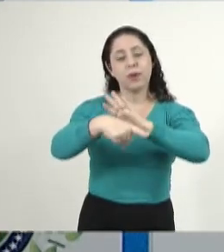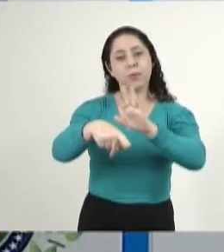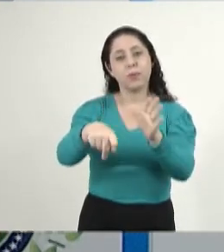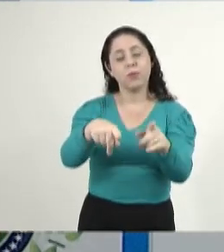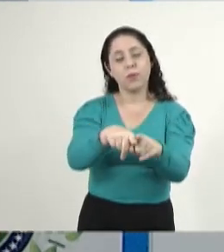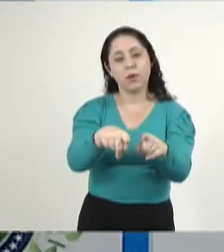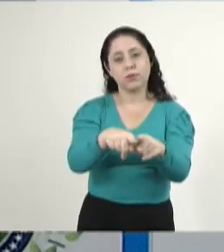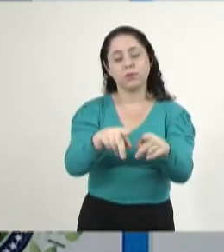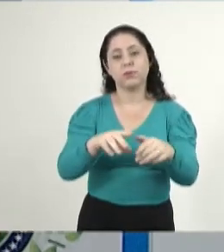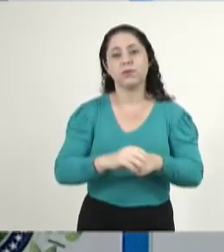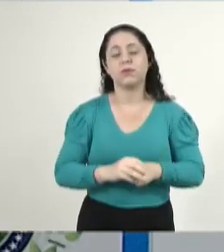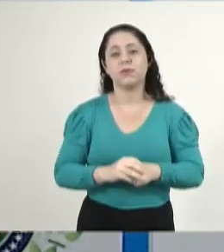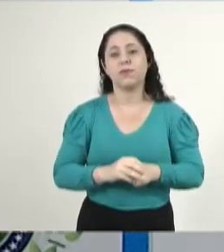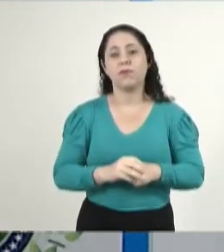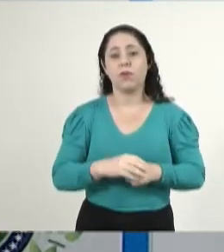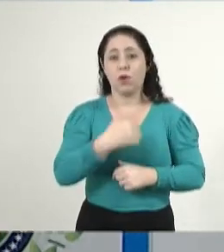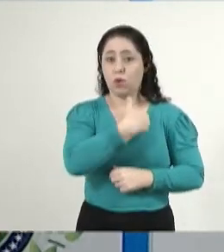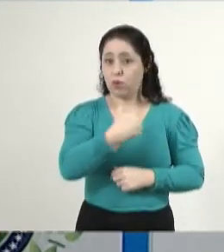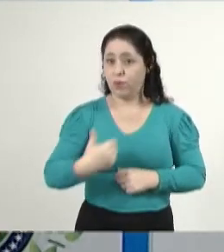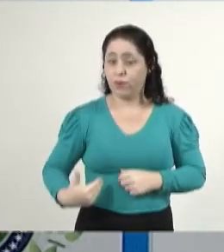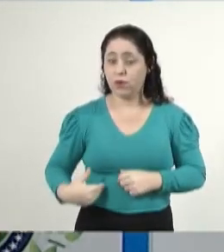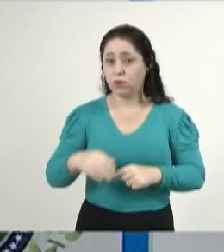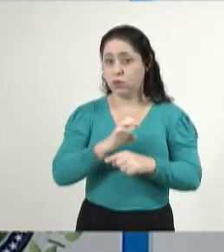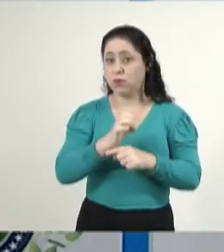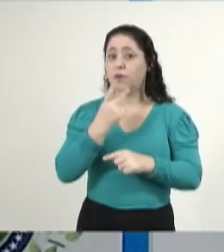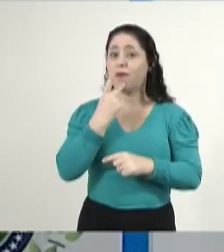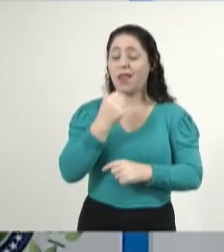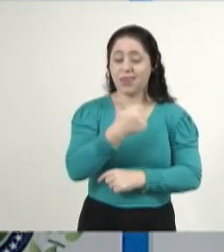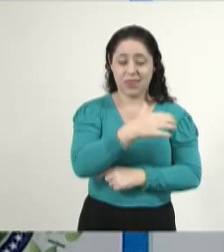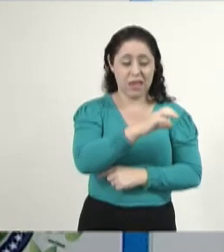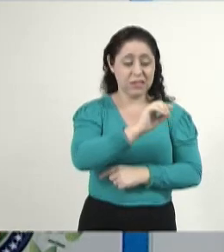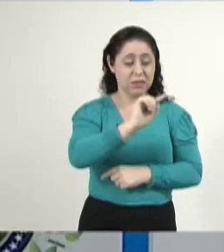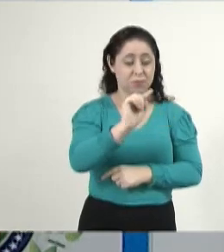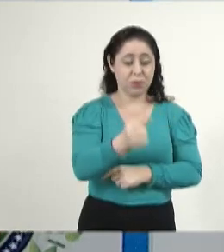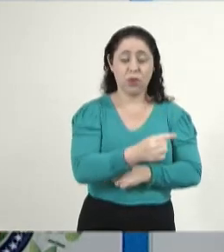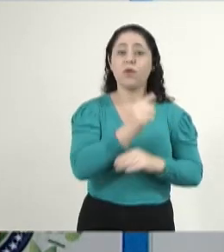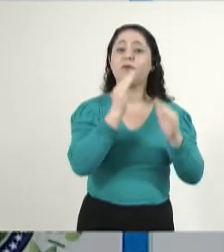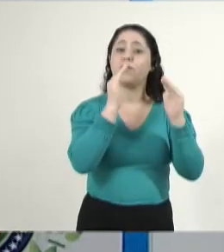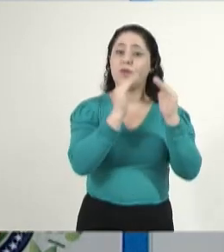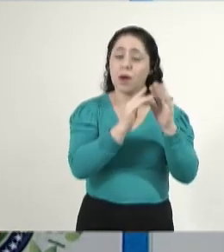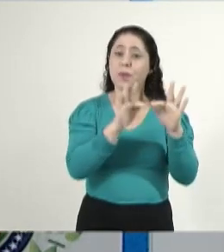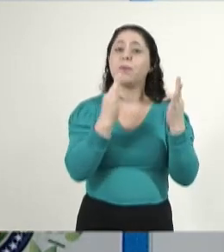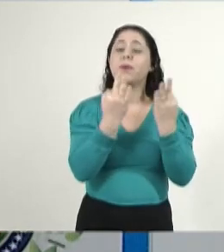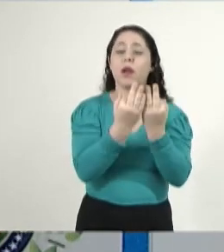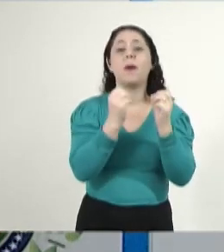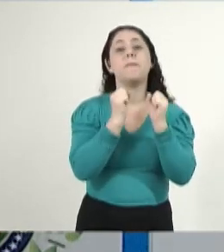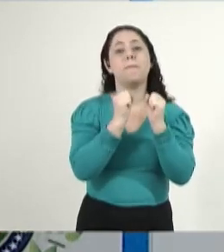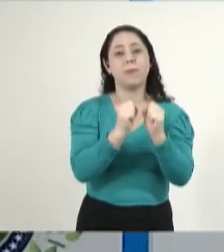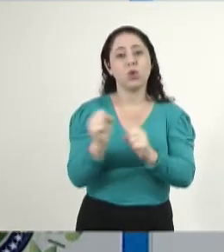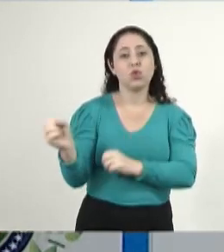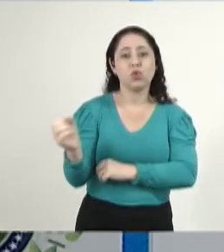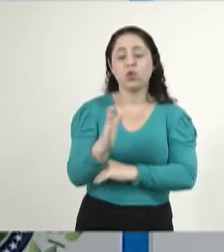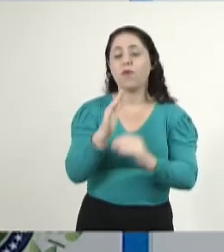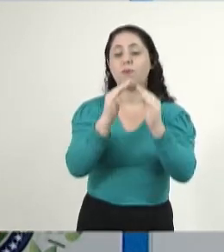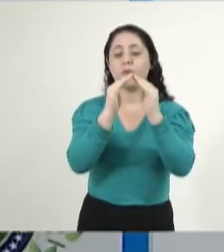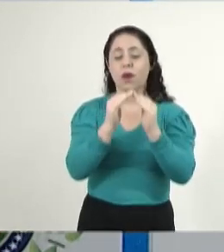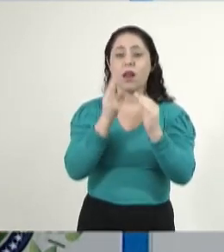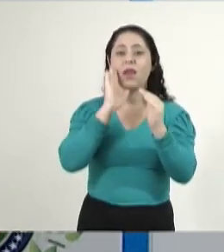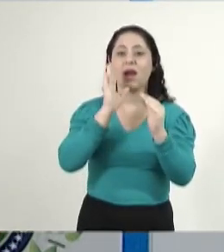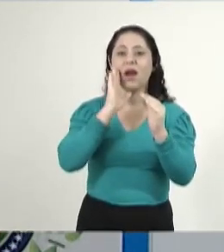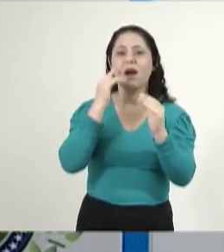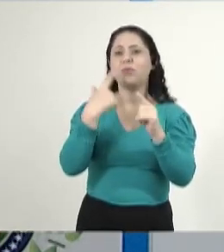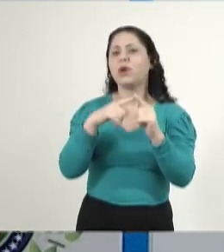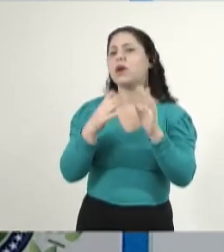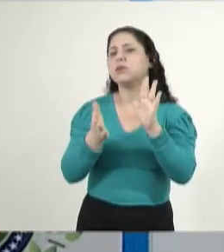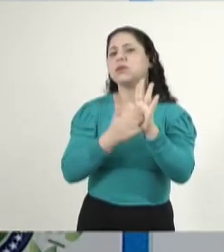pela AGEAB. De acordo com o próprio governo do estado, cerca de 10 mil famílias poderão ser beneficiadas com o novo Morar Legal. O Morar Legal